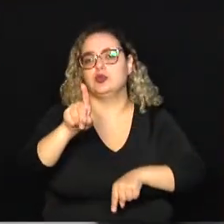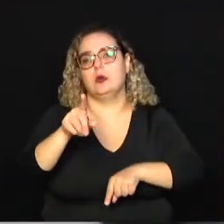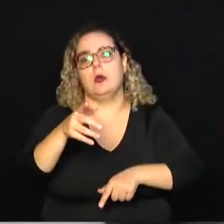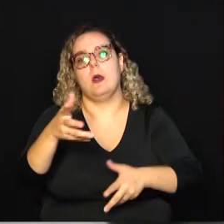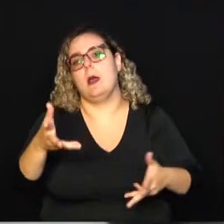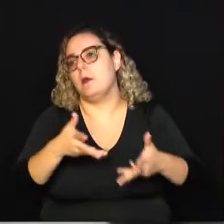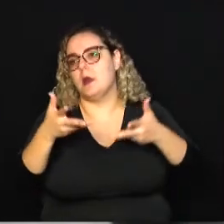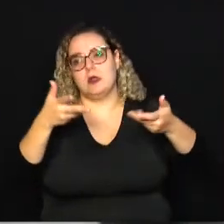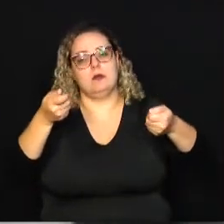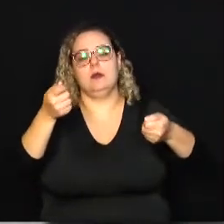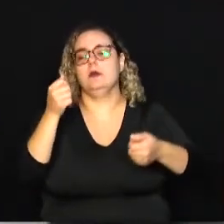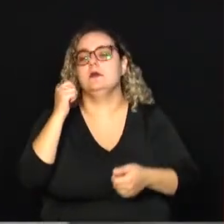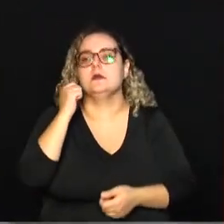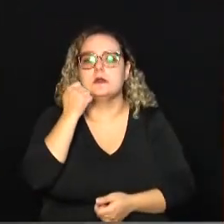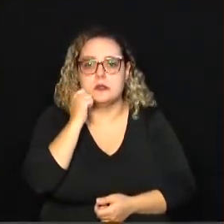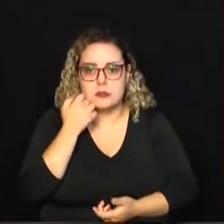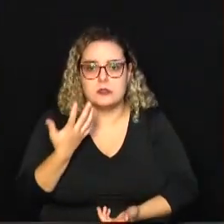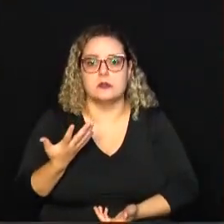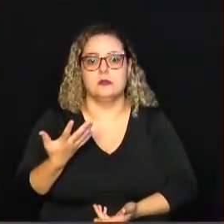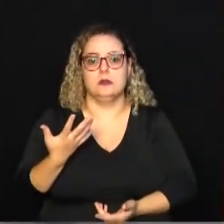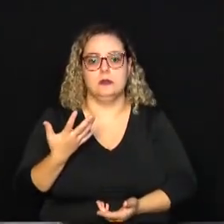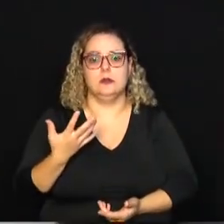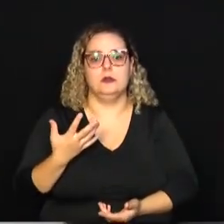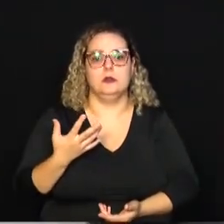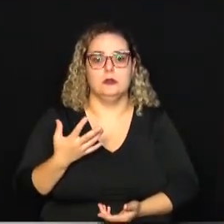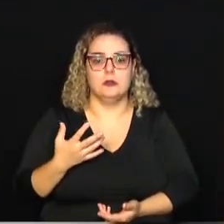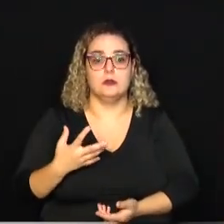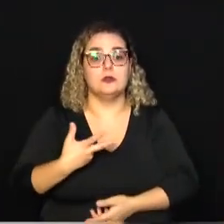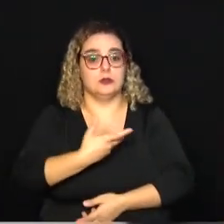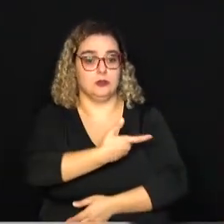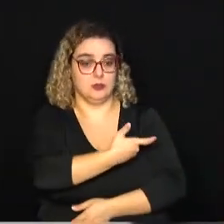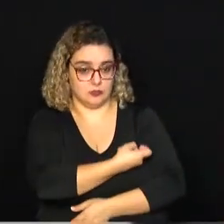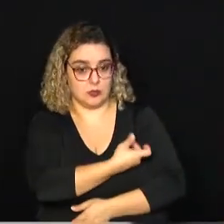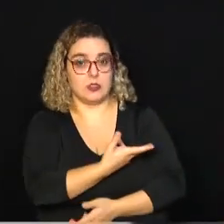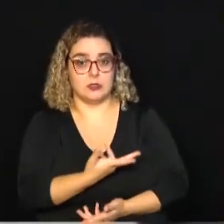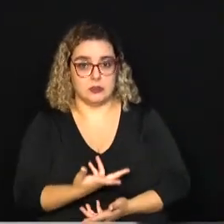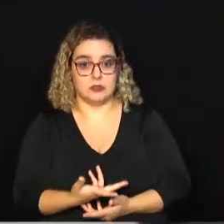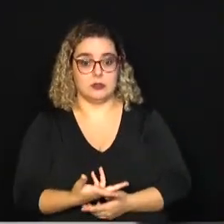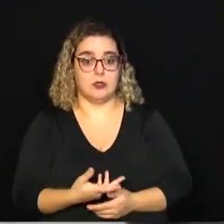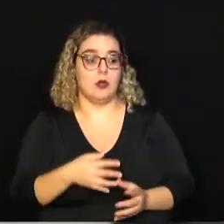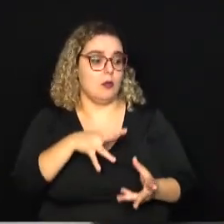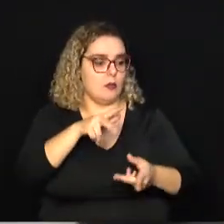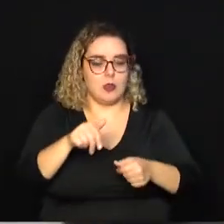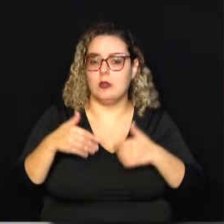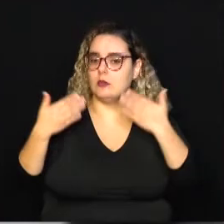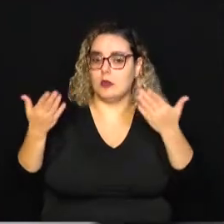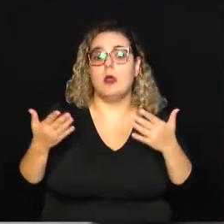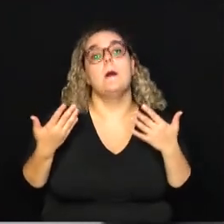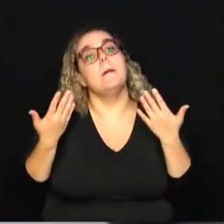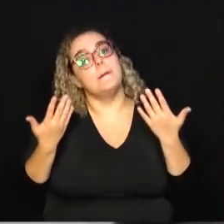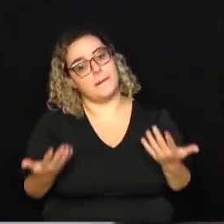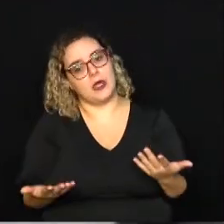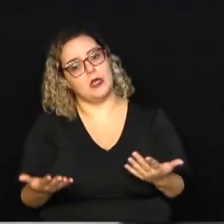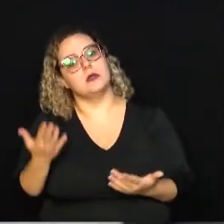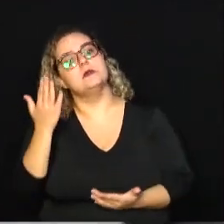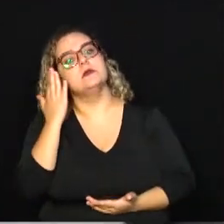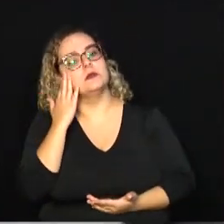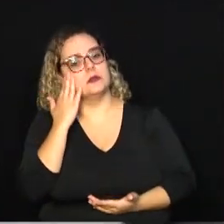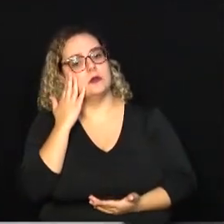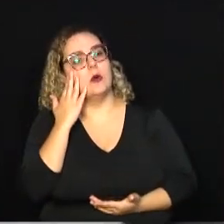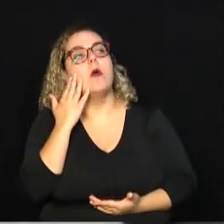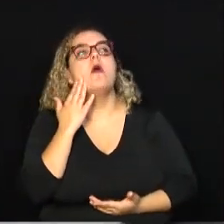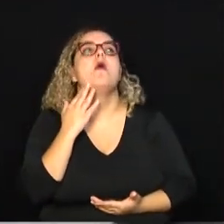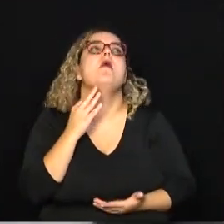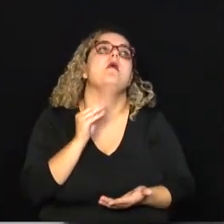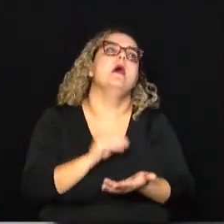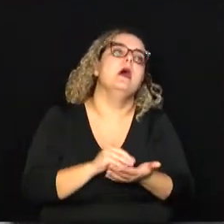nesse momento, né? Como o resultado bem-sucedido de vacinas pelo mundo afora. Mas a gente sabe que ainda falta muita informação para